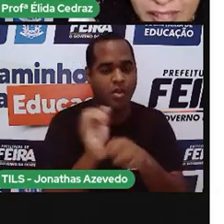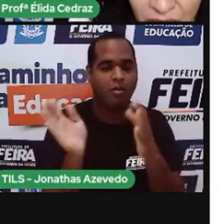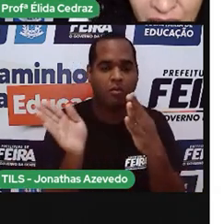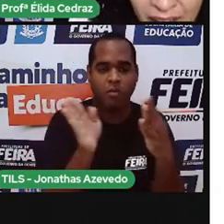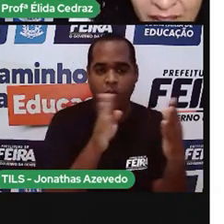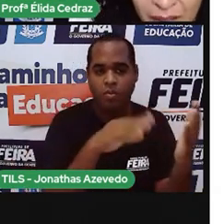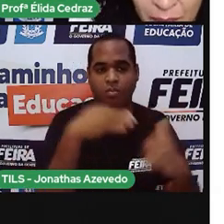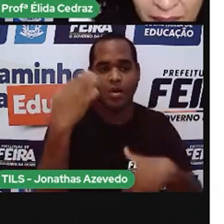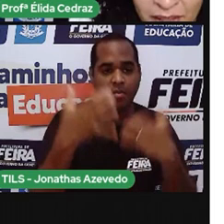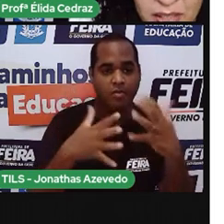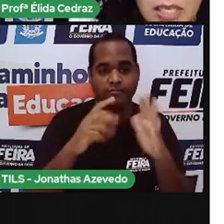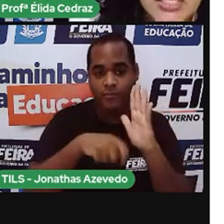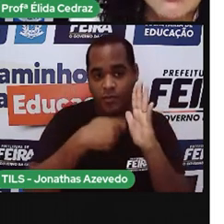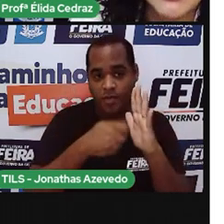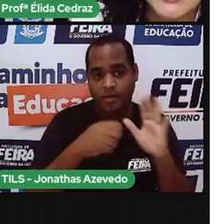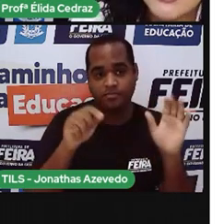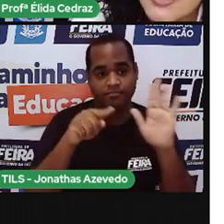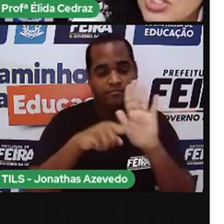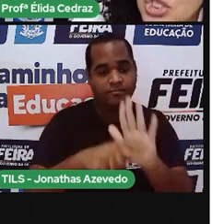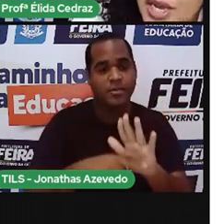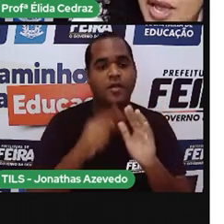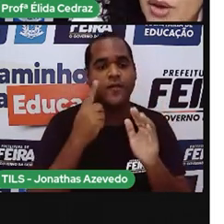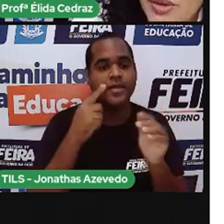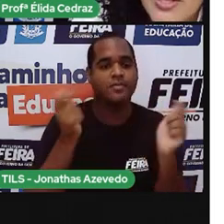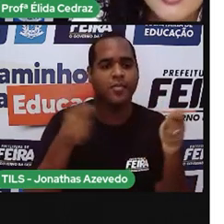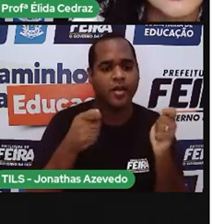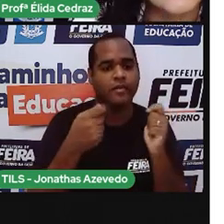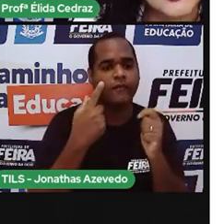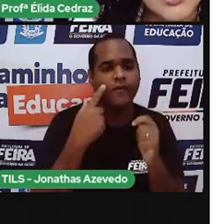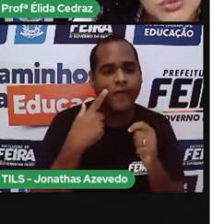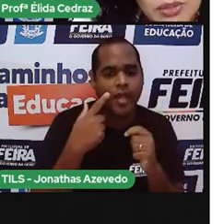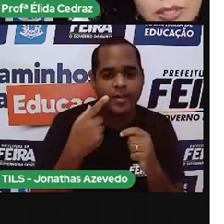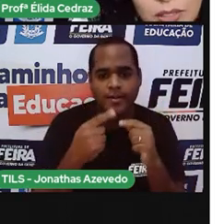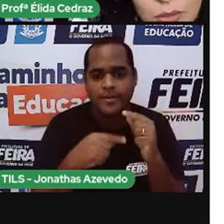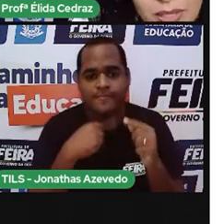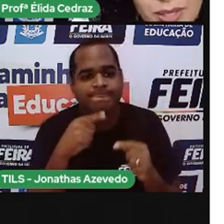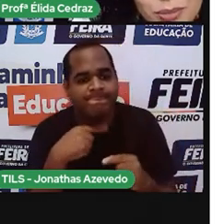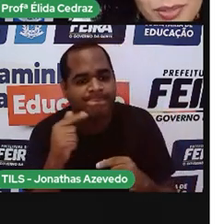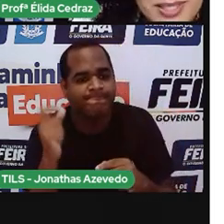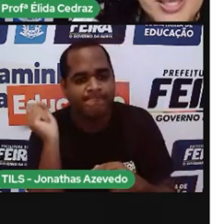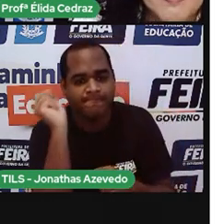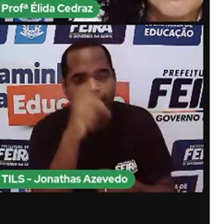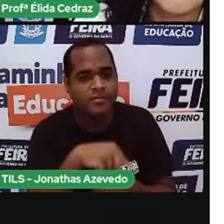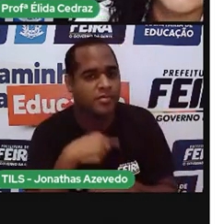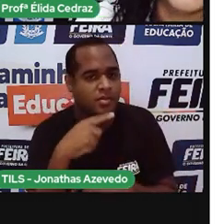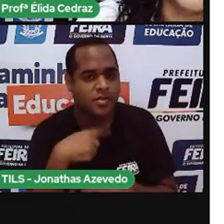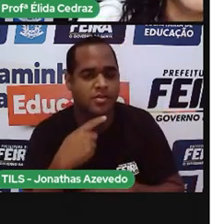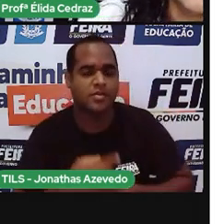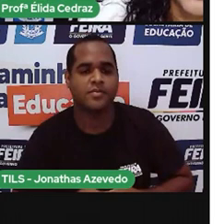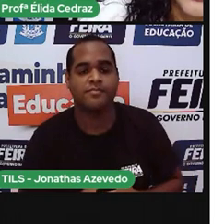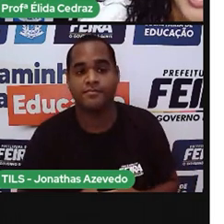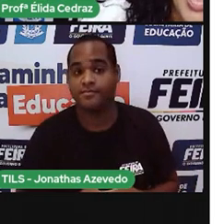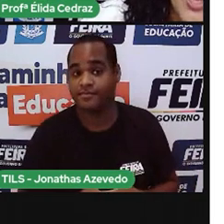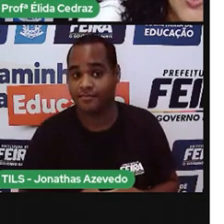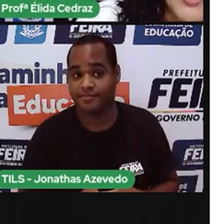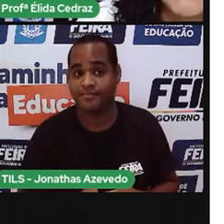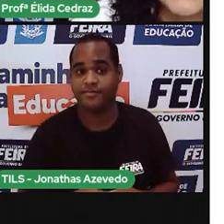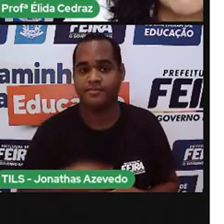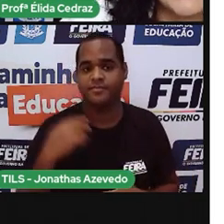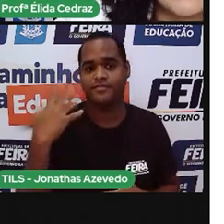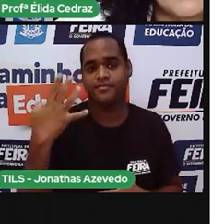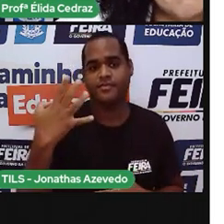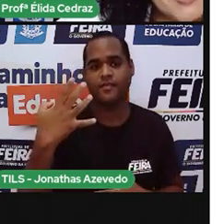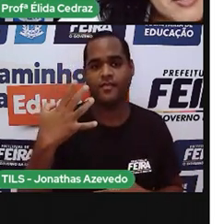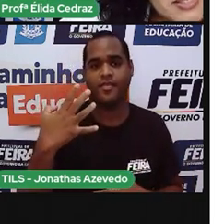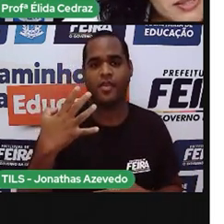ela fica gravada, tá bem? Você assiste a aula e tira todas as suas dúvidas. Agora